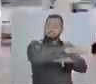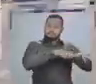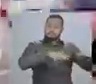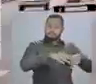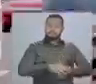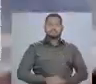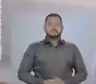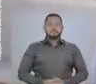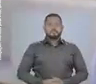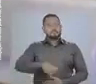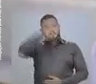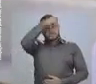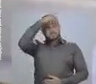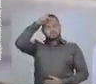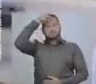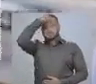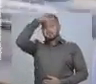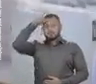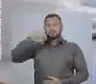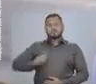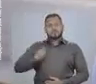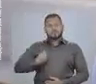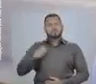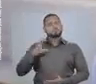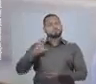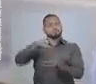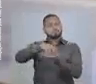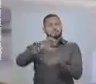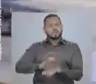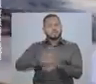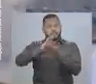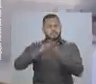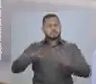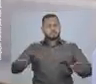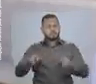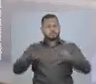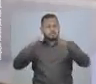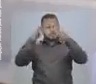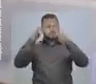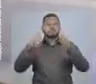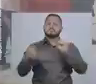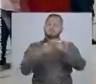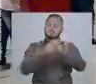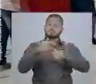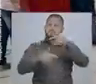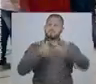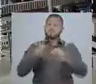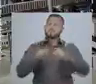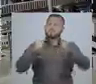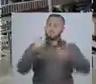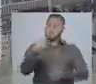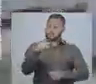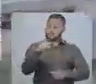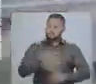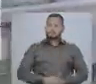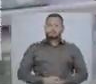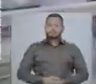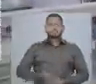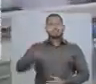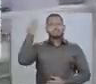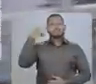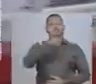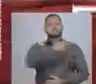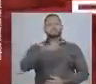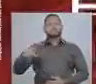O prefeito de Manaus tem cadeira no Conselho da Suframa e eu vou lá defender o seu emprego. Com o presidente Lula,